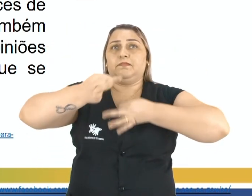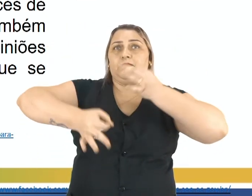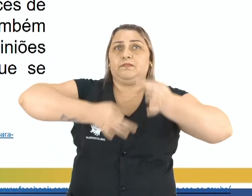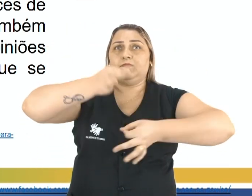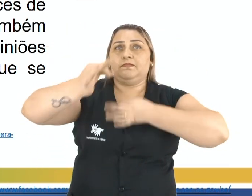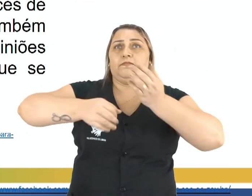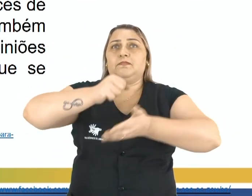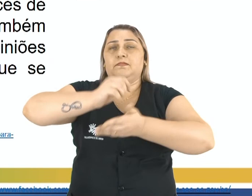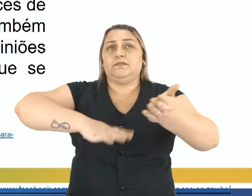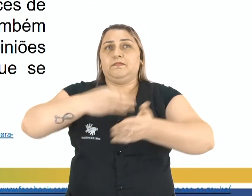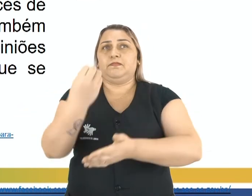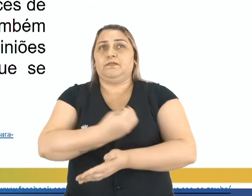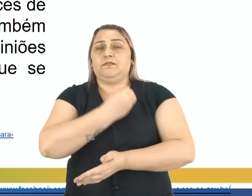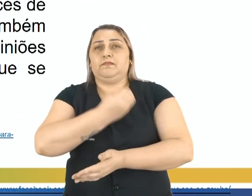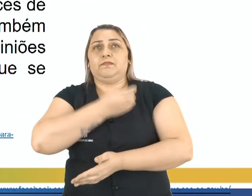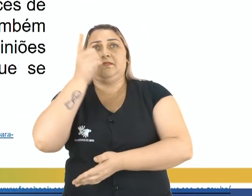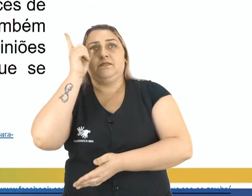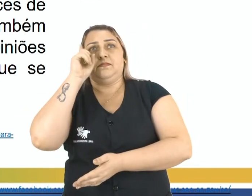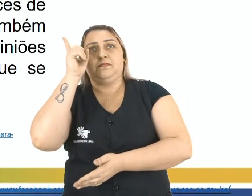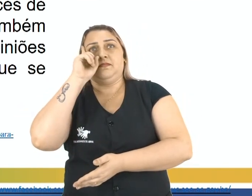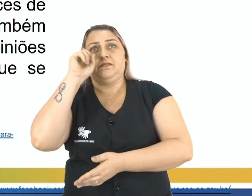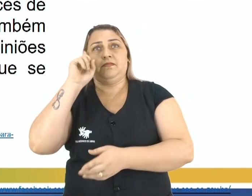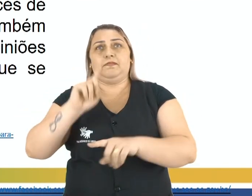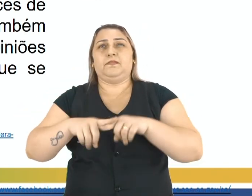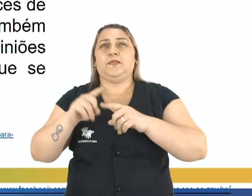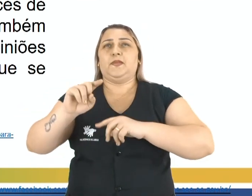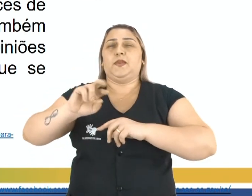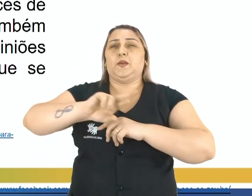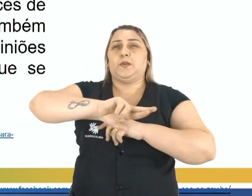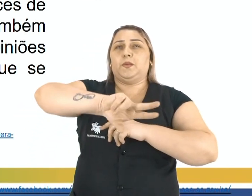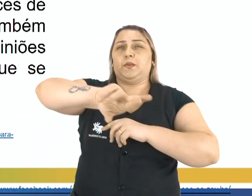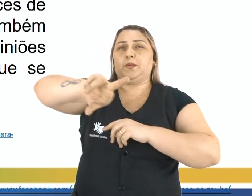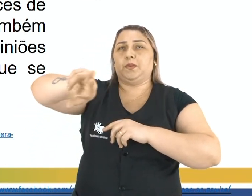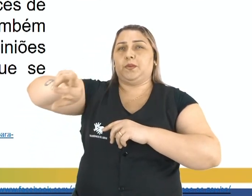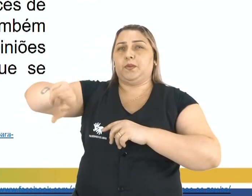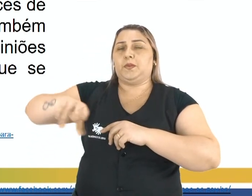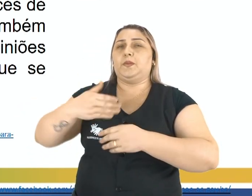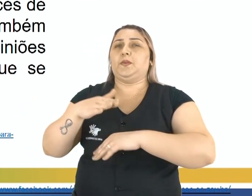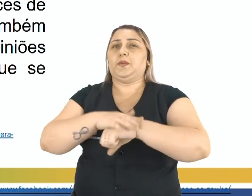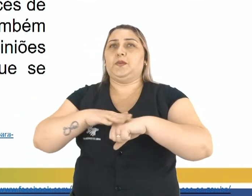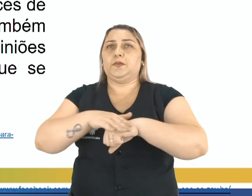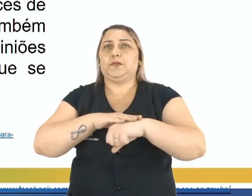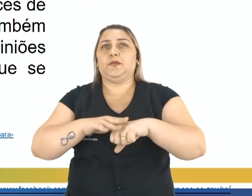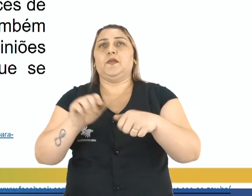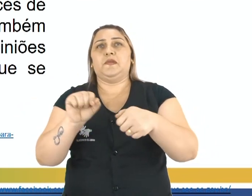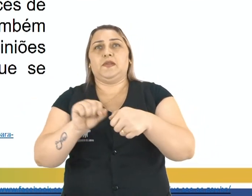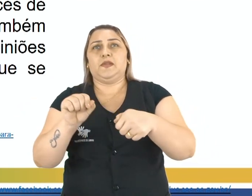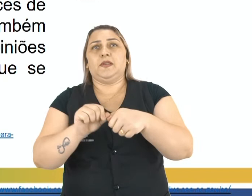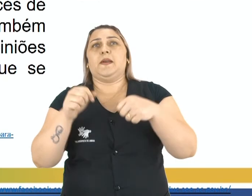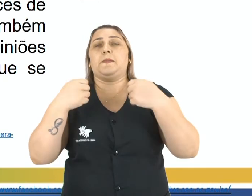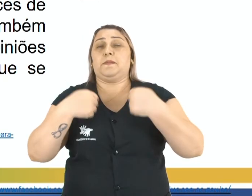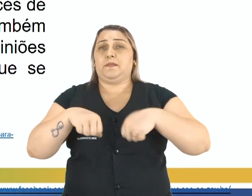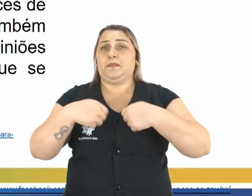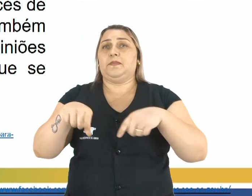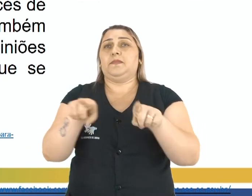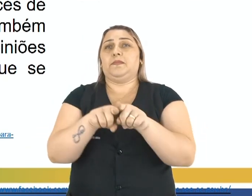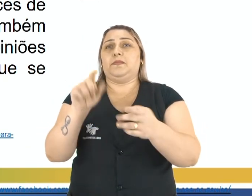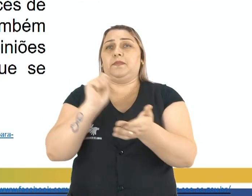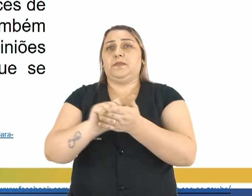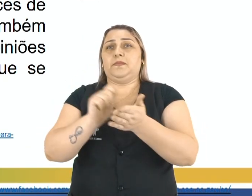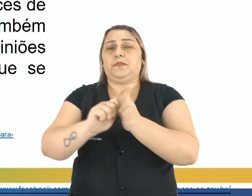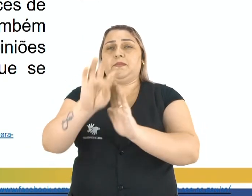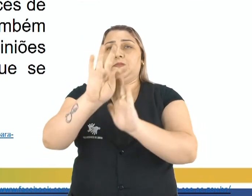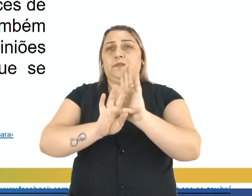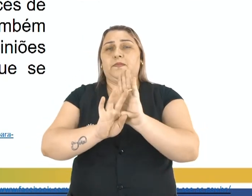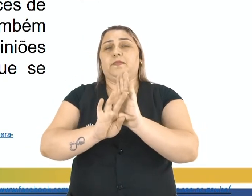é uma atividade presente no cotidiano, nas mais diversas situações de conversa. Para fazer isso, também no texto escrito,